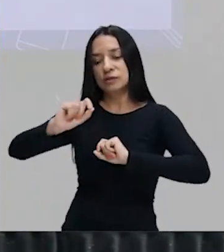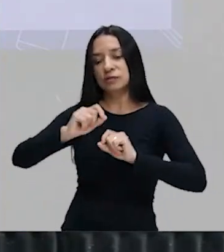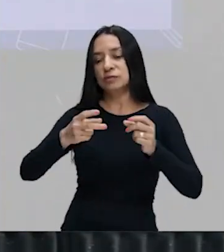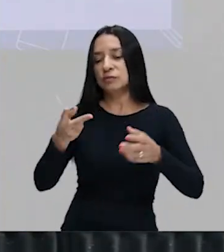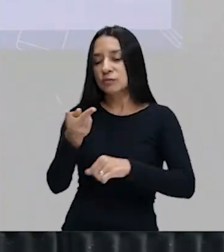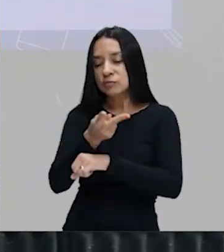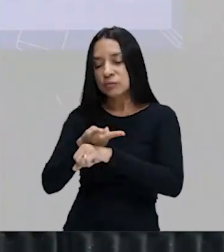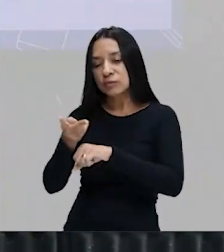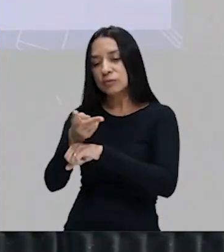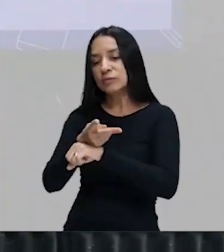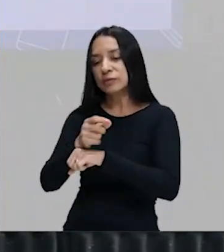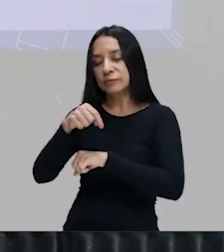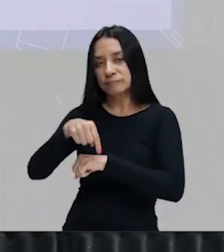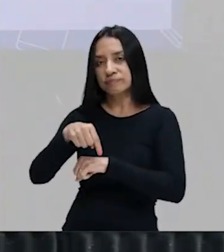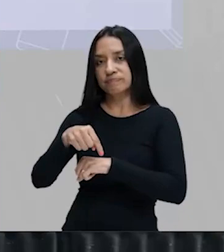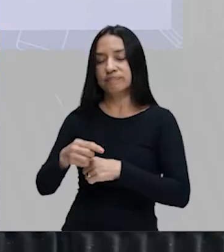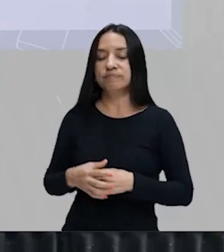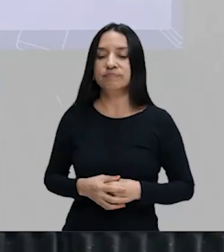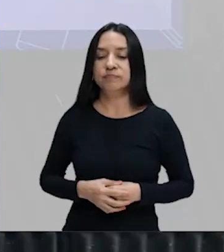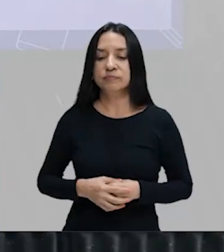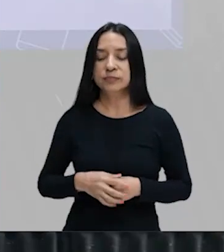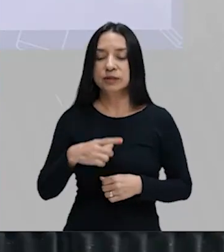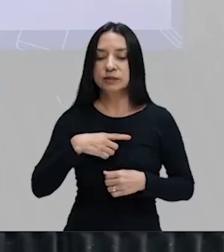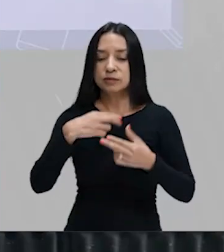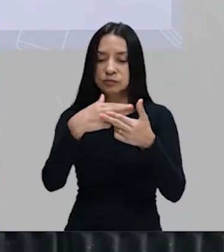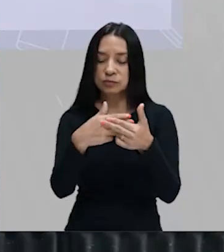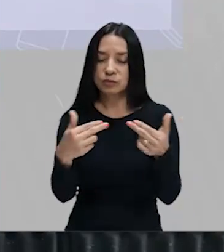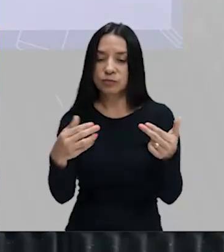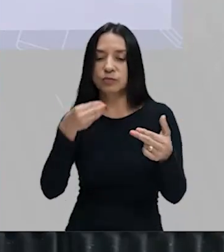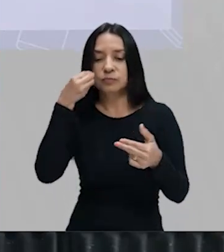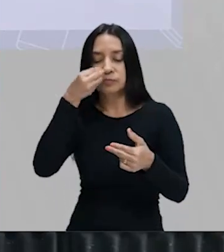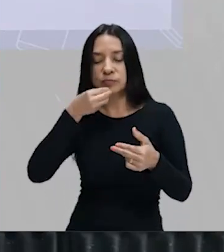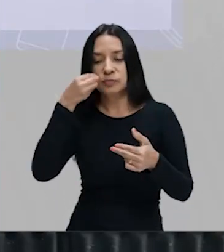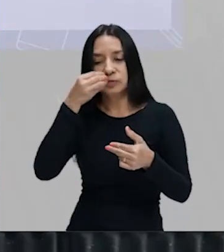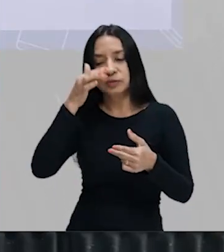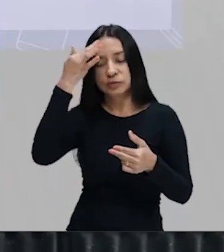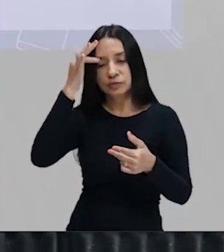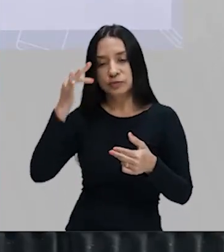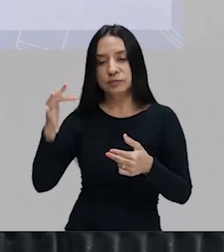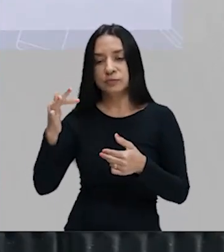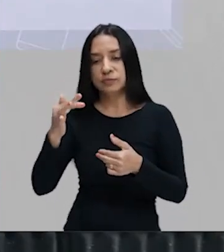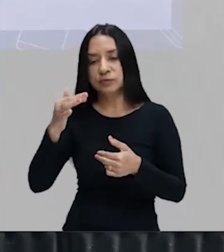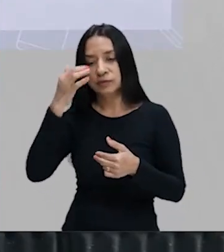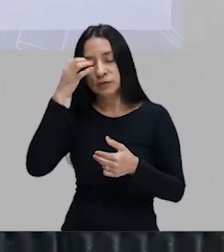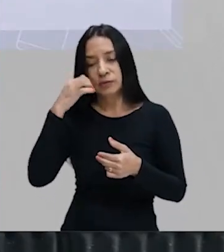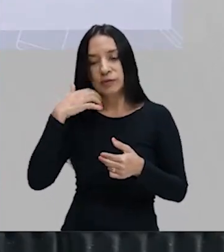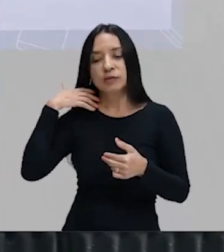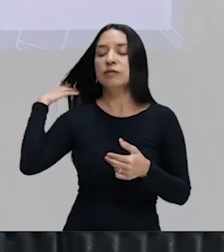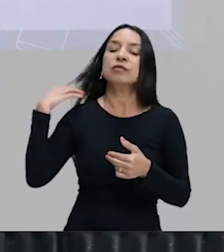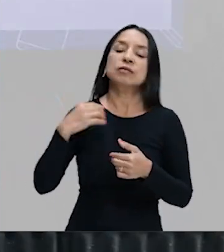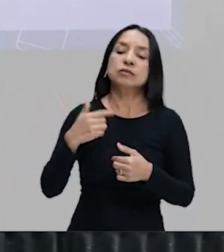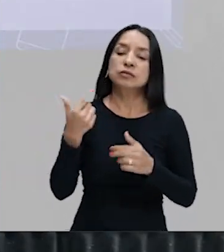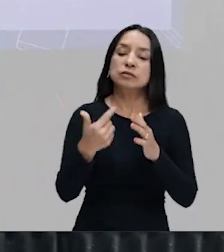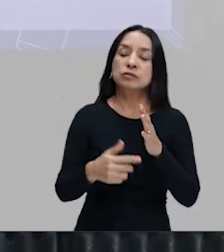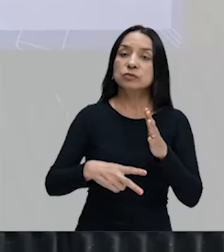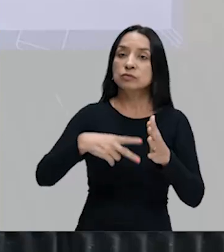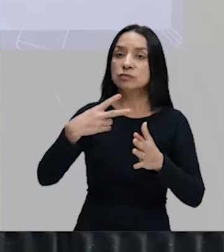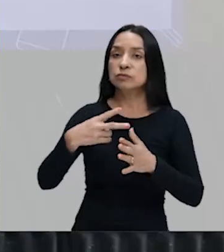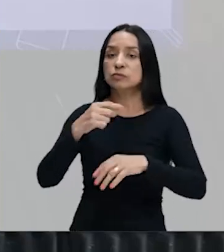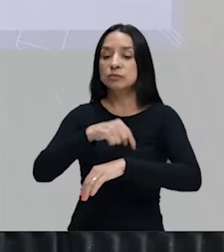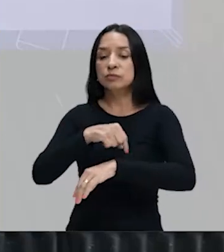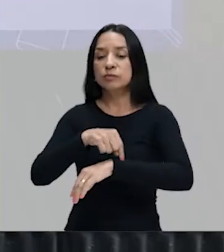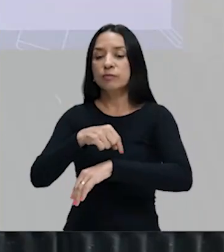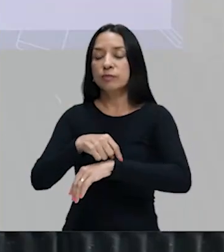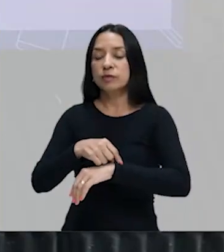primeiro momento, nós temos um elemento da experiência filosófica lançada a cosmologia. E no segundo momento, a experiência filosófica